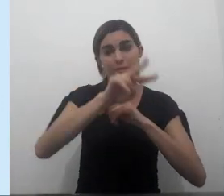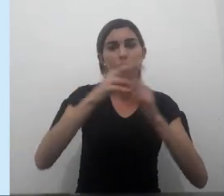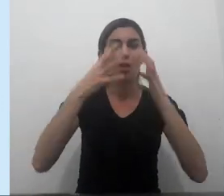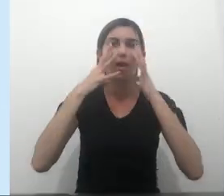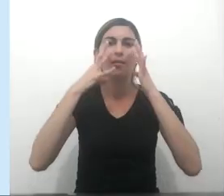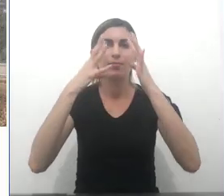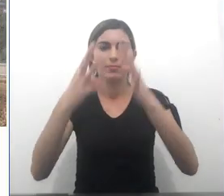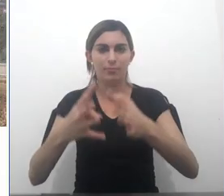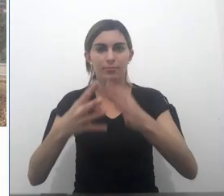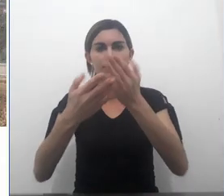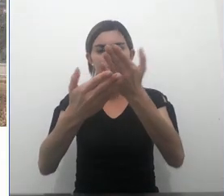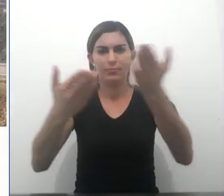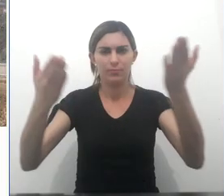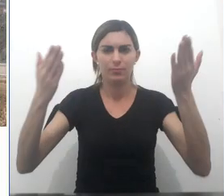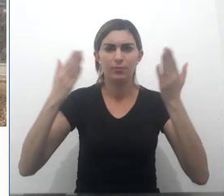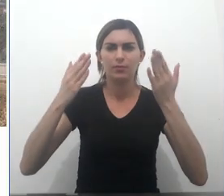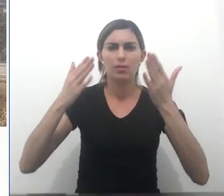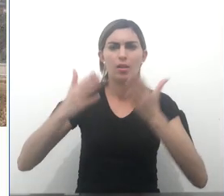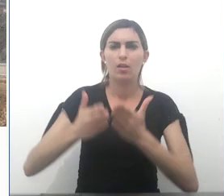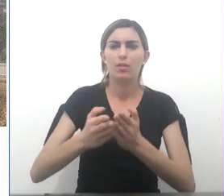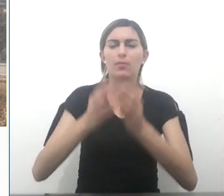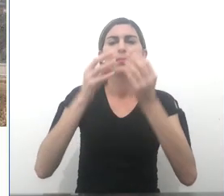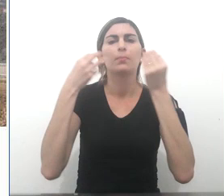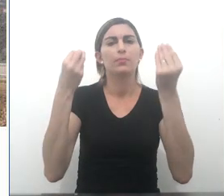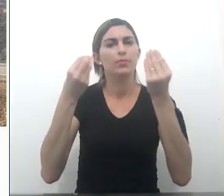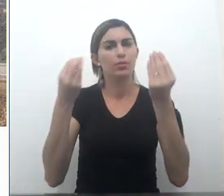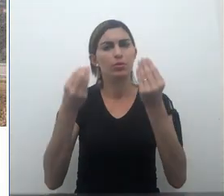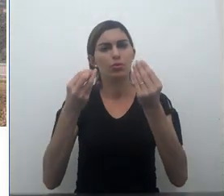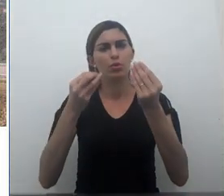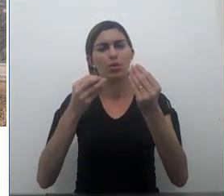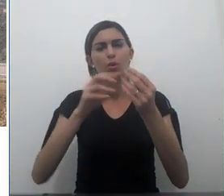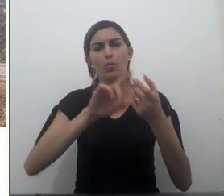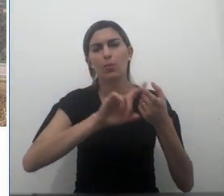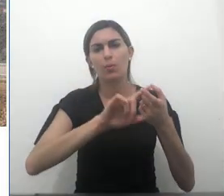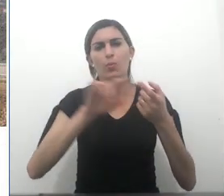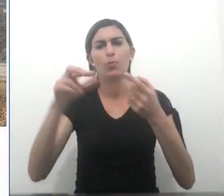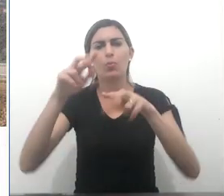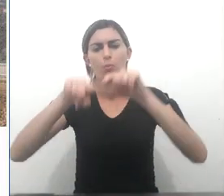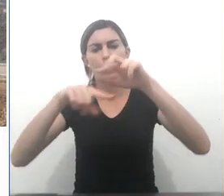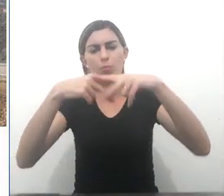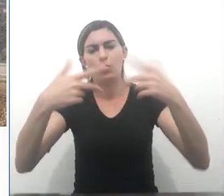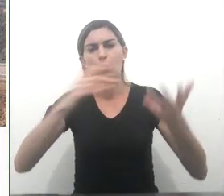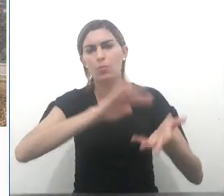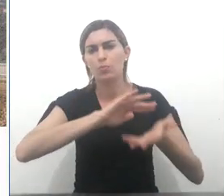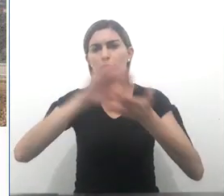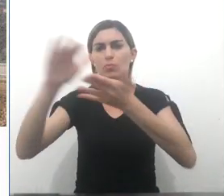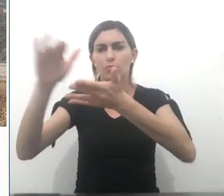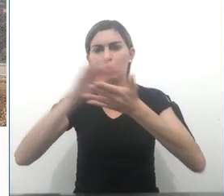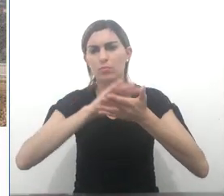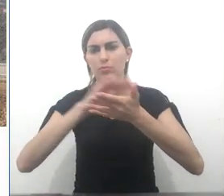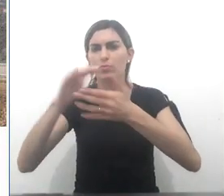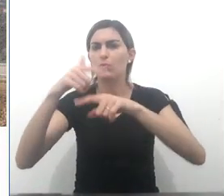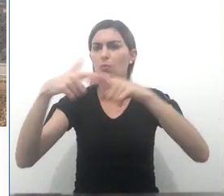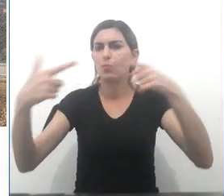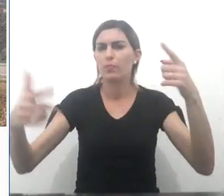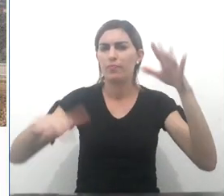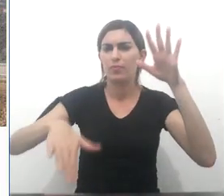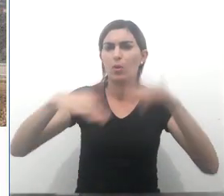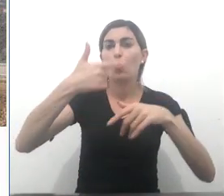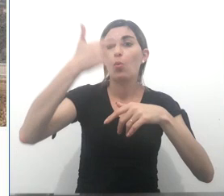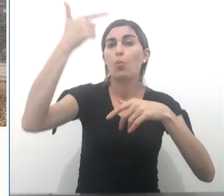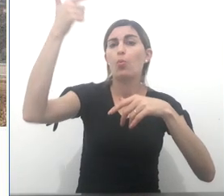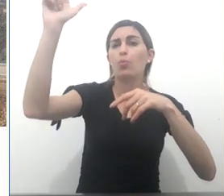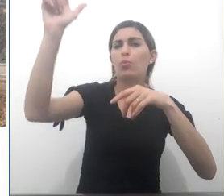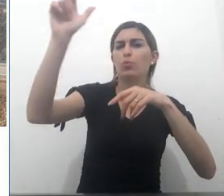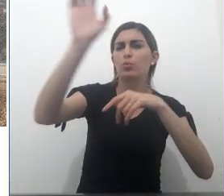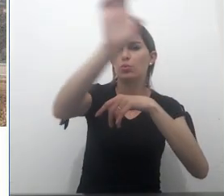ter chamado sua atenção. Essas embarcações, elas servem para transferência de mercadorias, né? Mercadorias que vêm geralmente